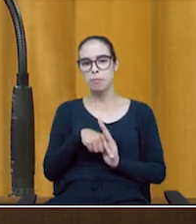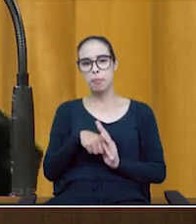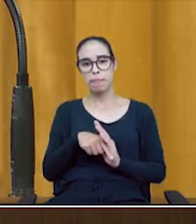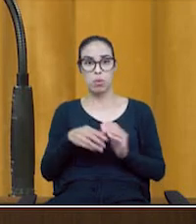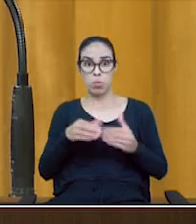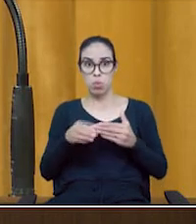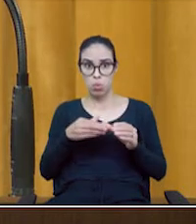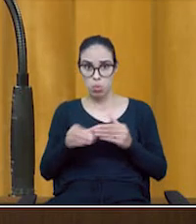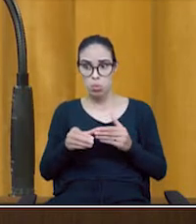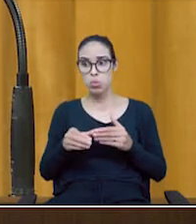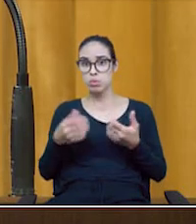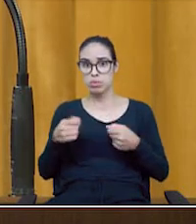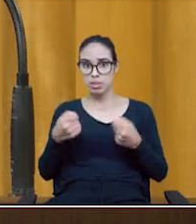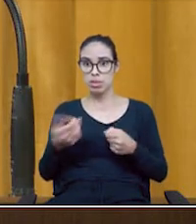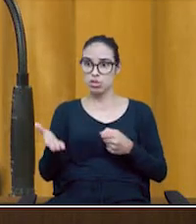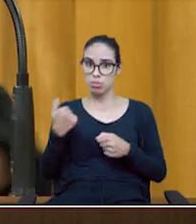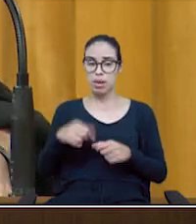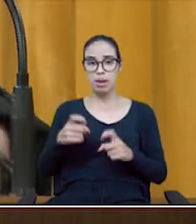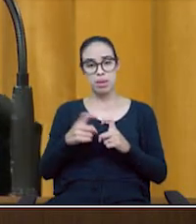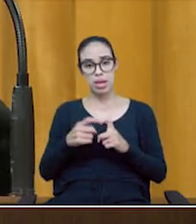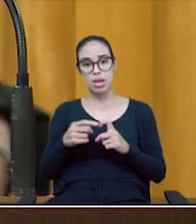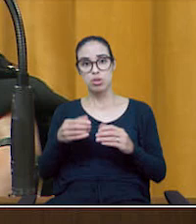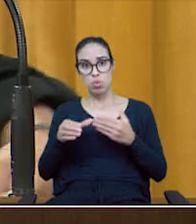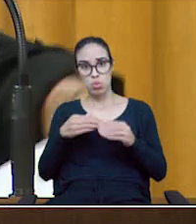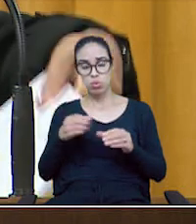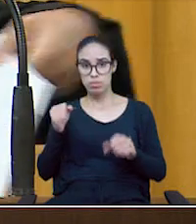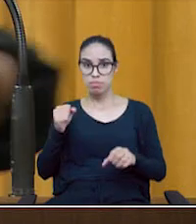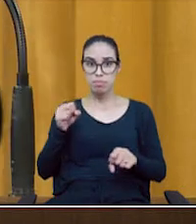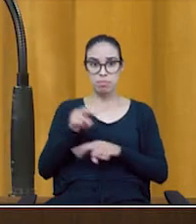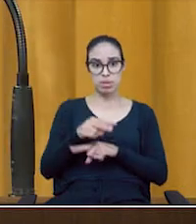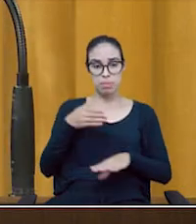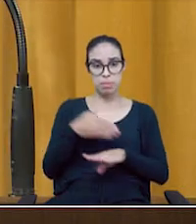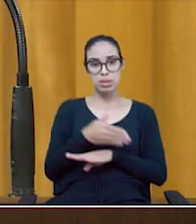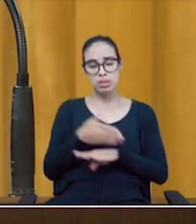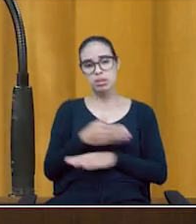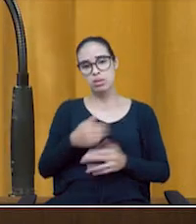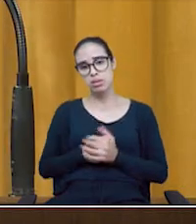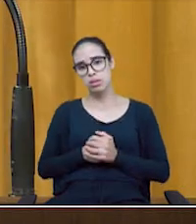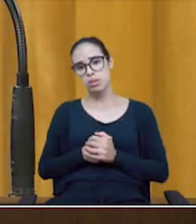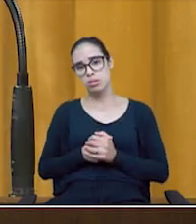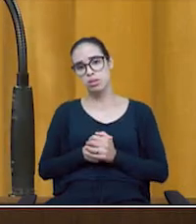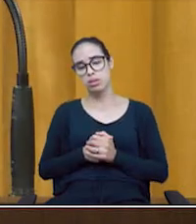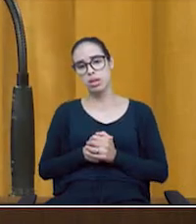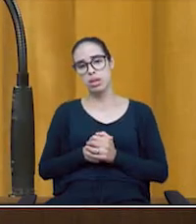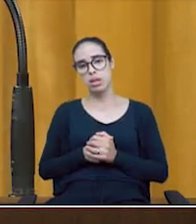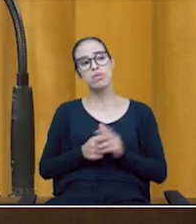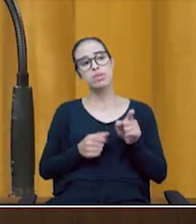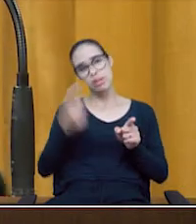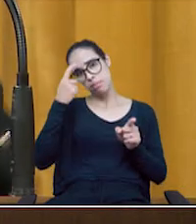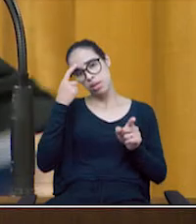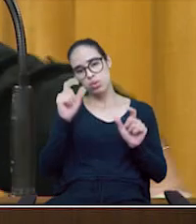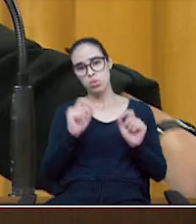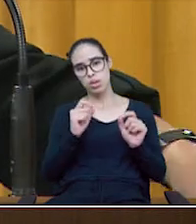para ter enfermeiro, etc. O que Vossa Excelência pensa sobre isso? E aqui também eu agradeço